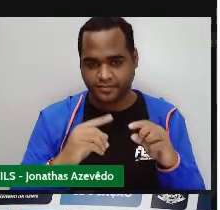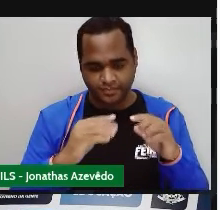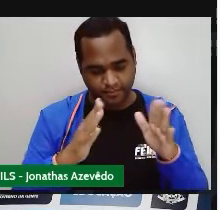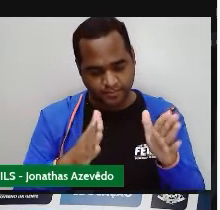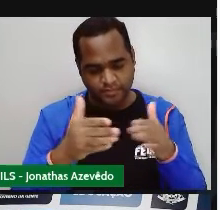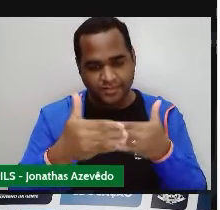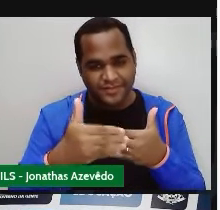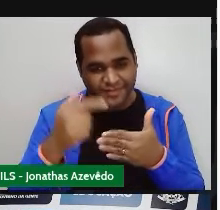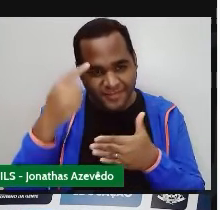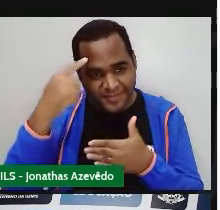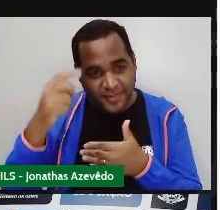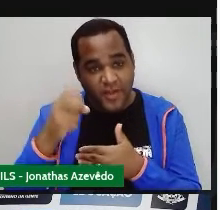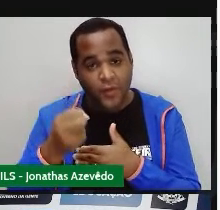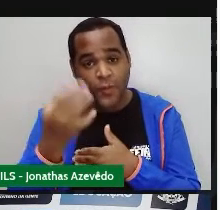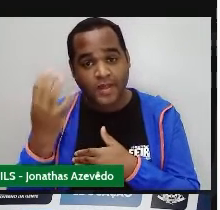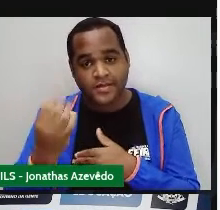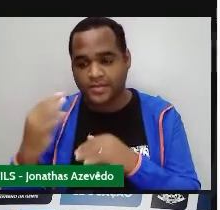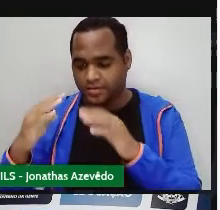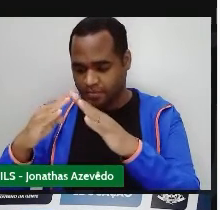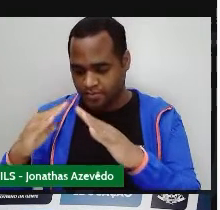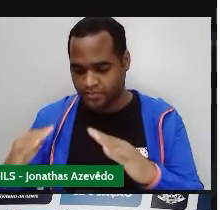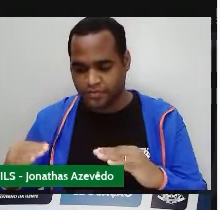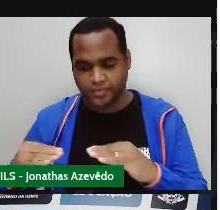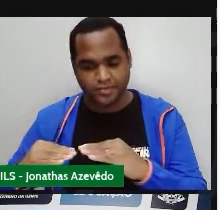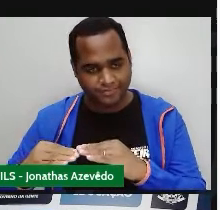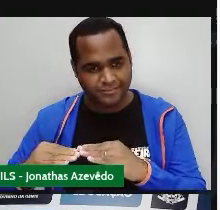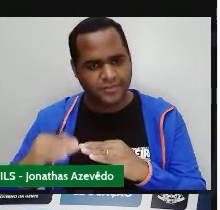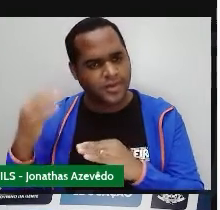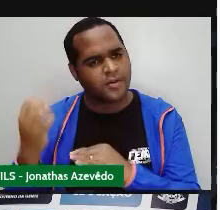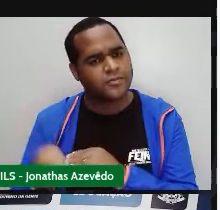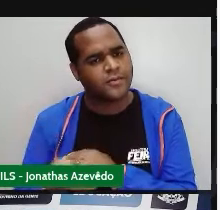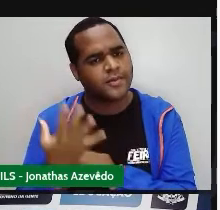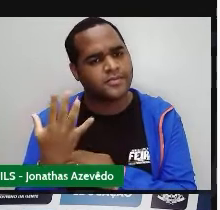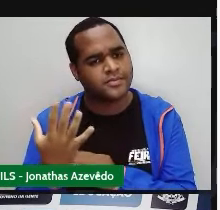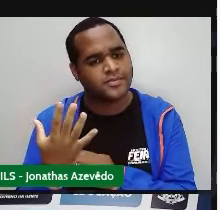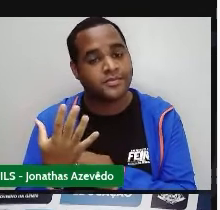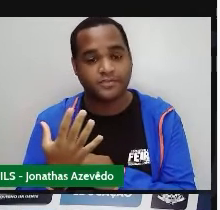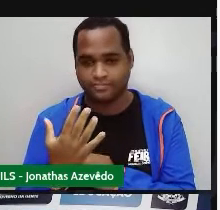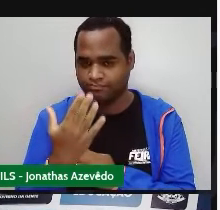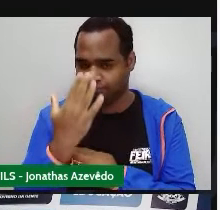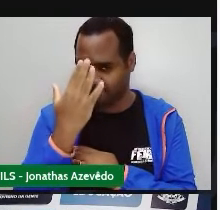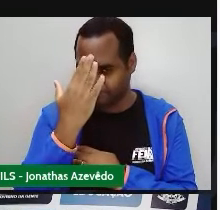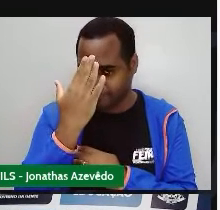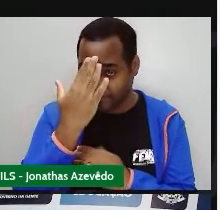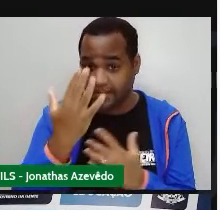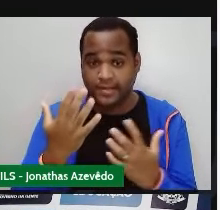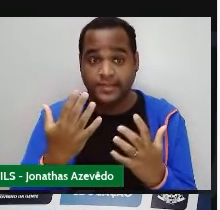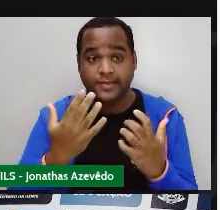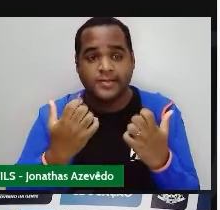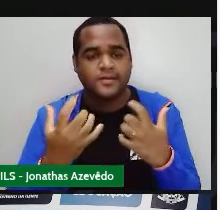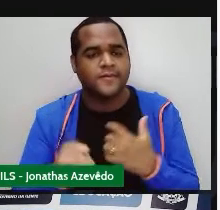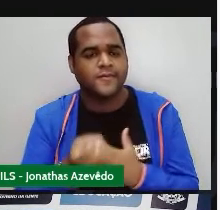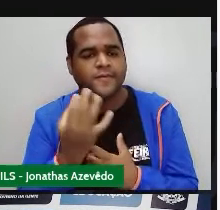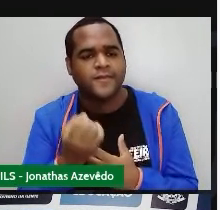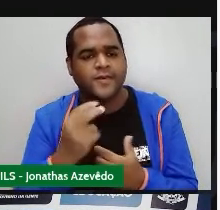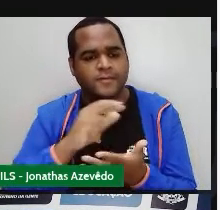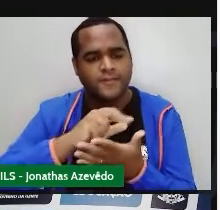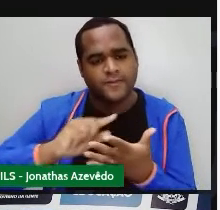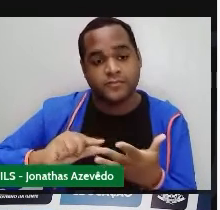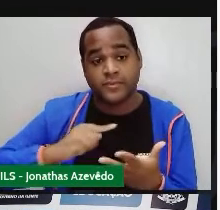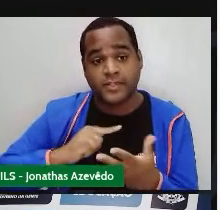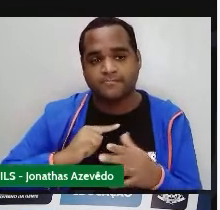construídos quantas pirâmides foram construídas sabendo né que foram feitas